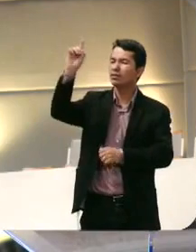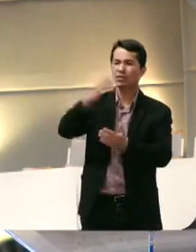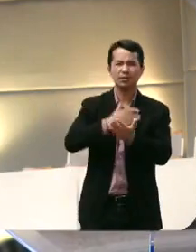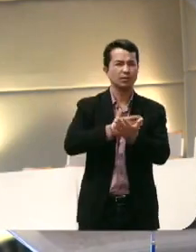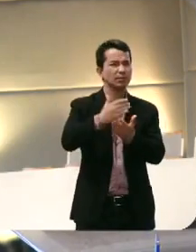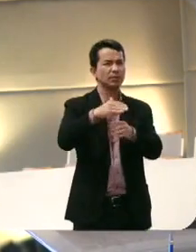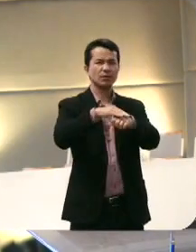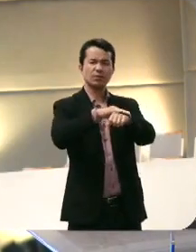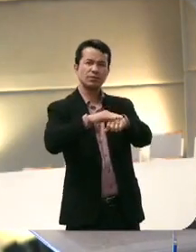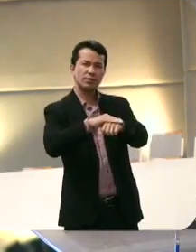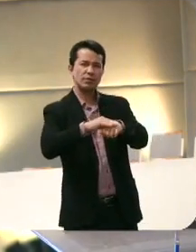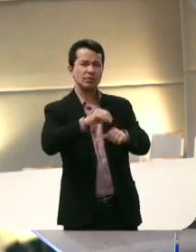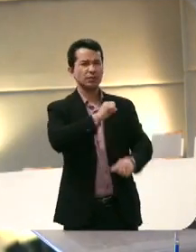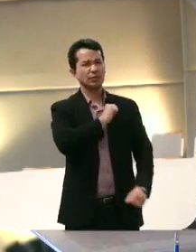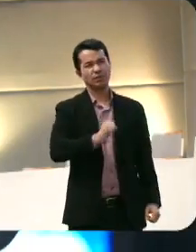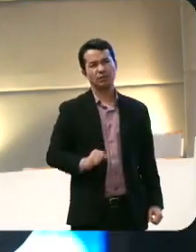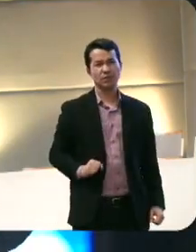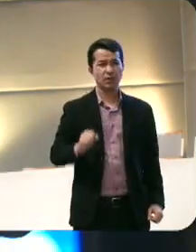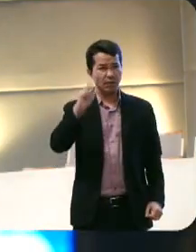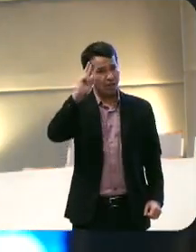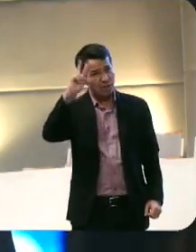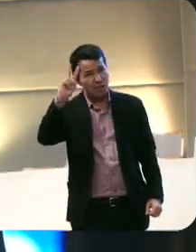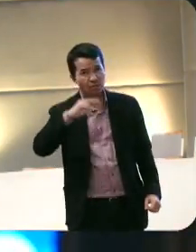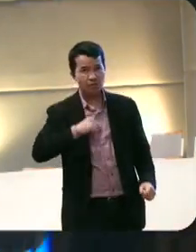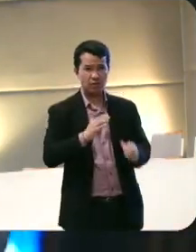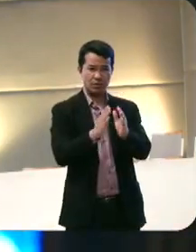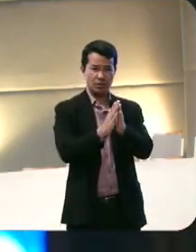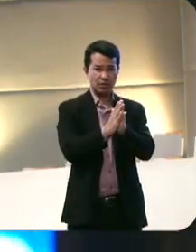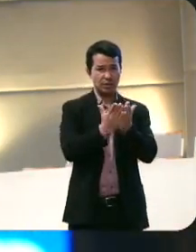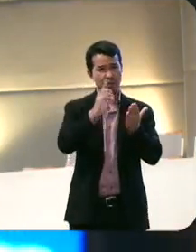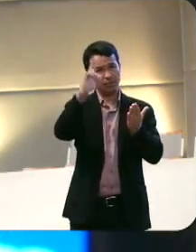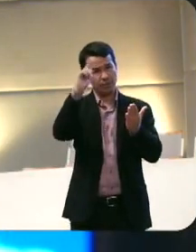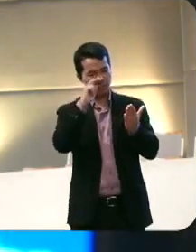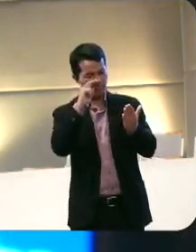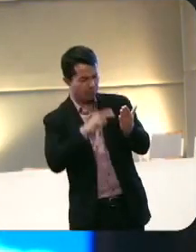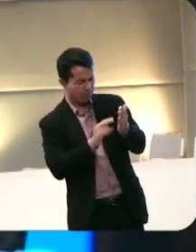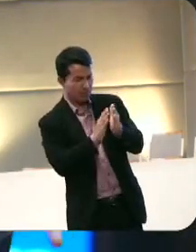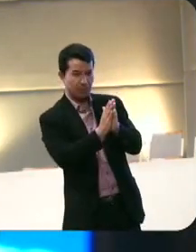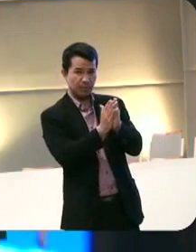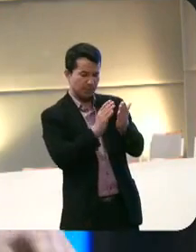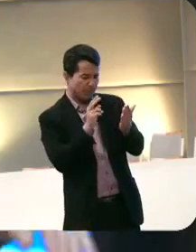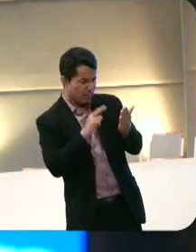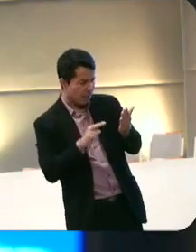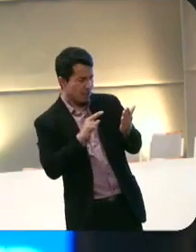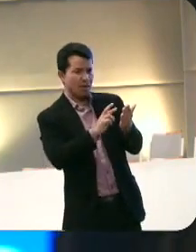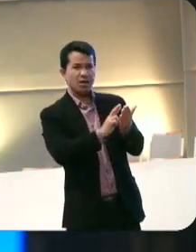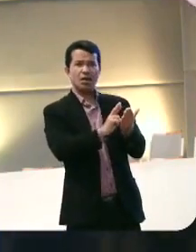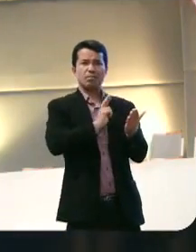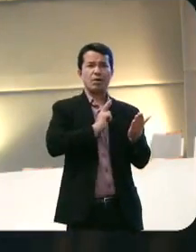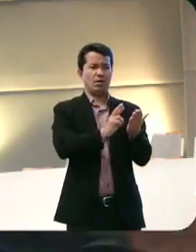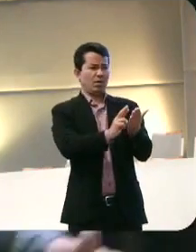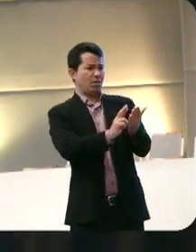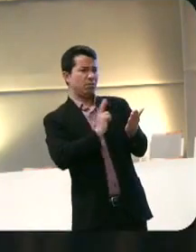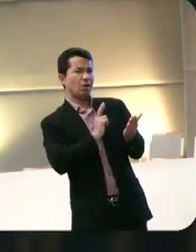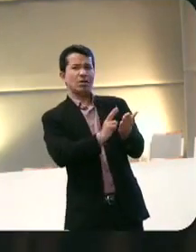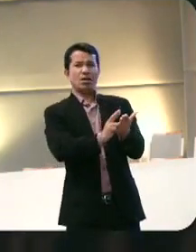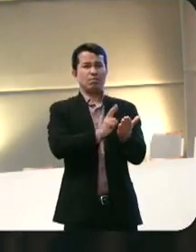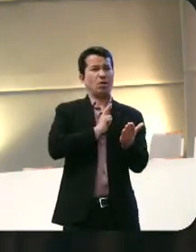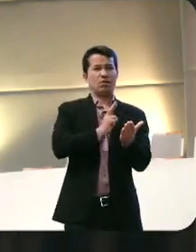que eu abri a Bíblia, as respostas vinham, as palavras chegavam, Deus me respondia, a nuvem estava